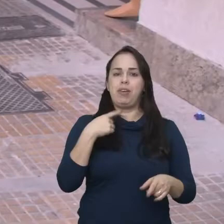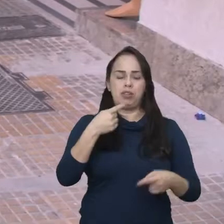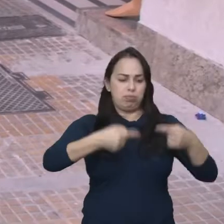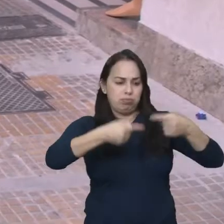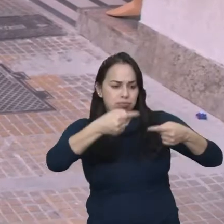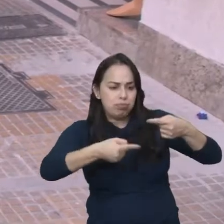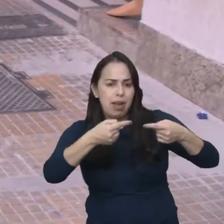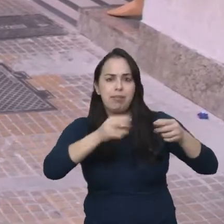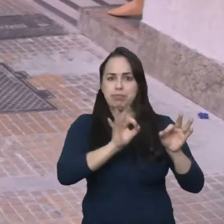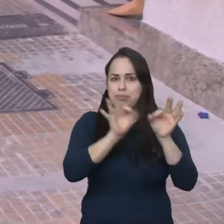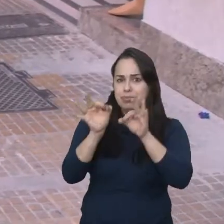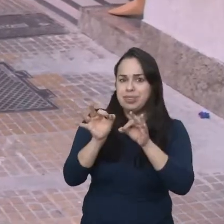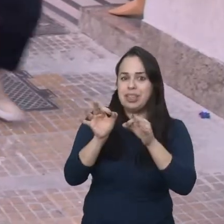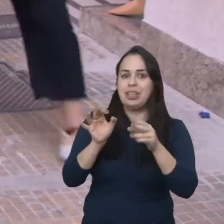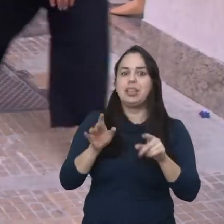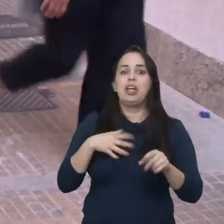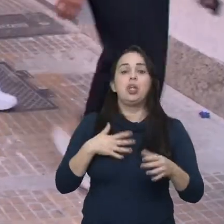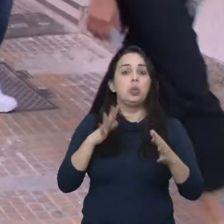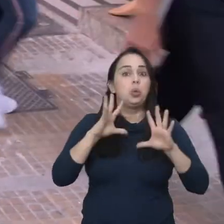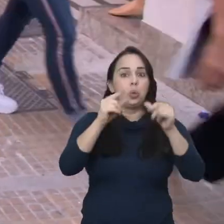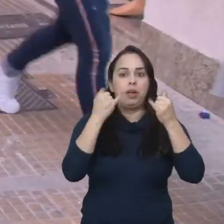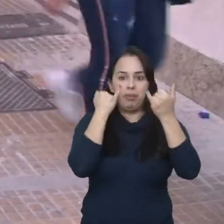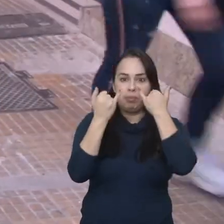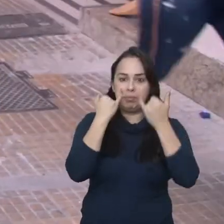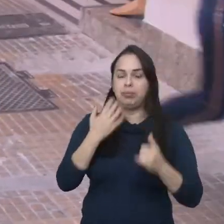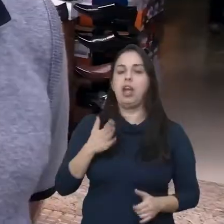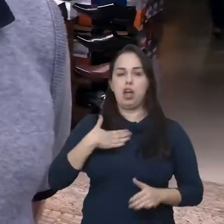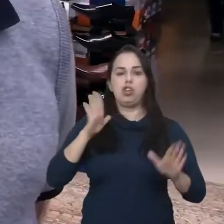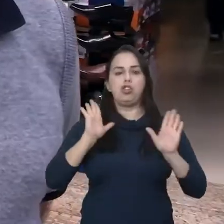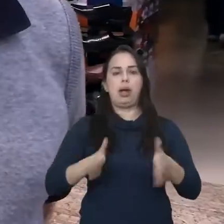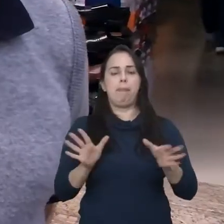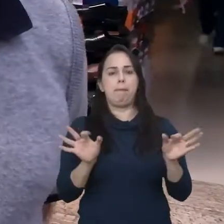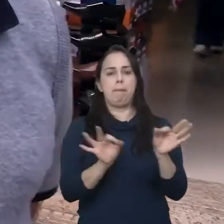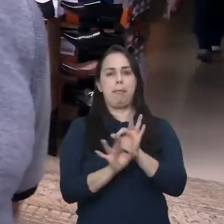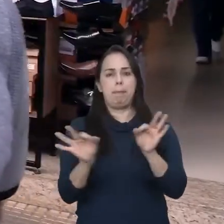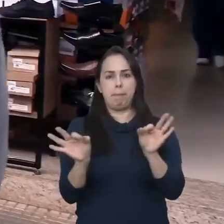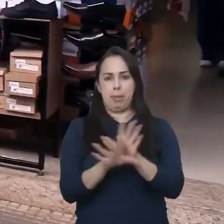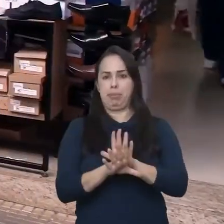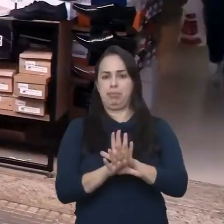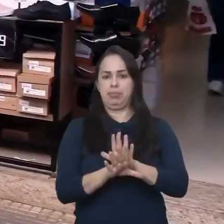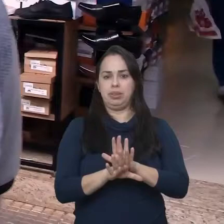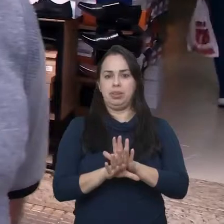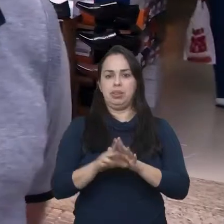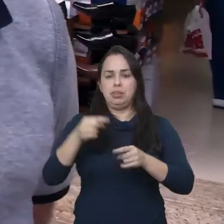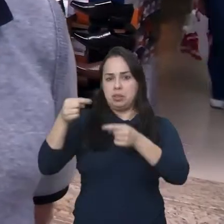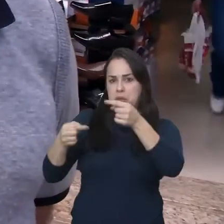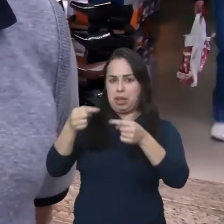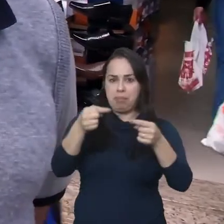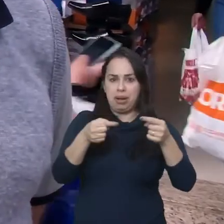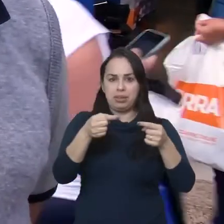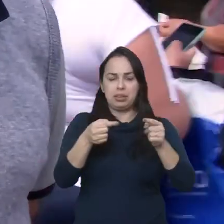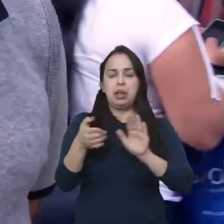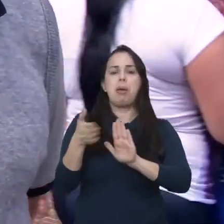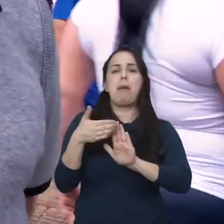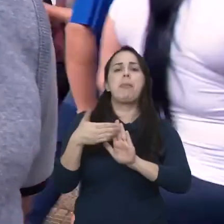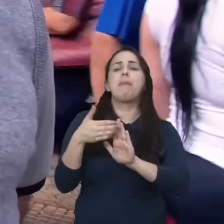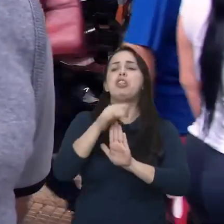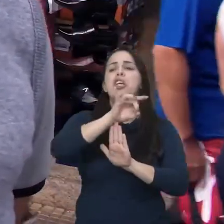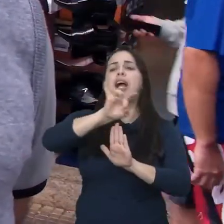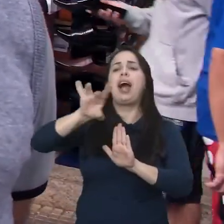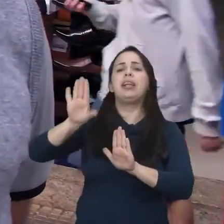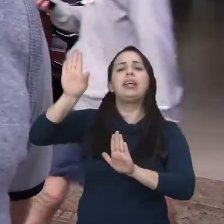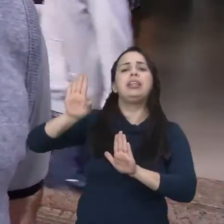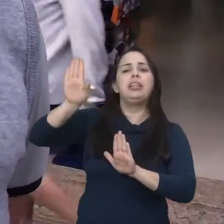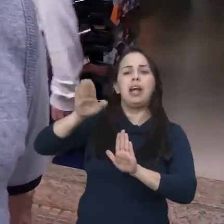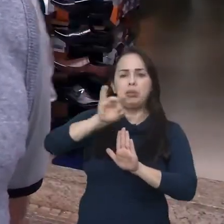debate, entrevista em TV aberta e o que tiver de informação. Estou preparado, estou vendo o debate, cada um, as